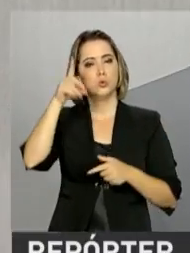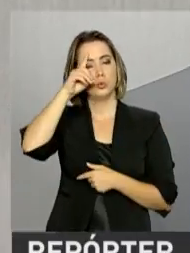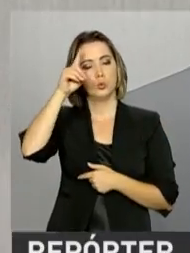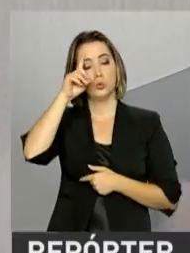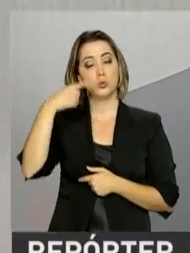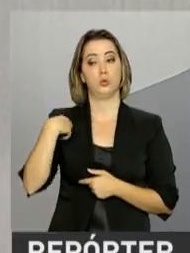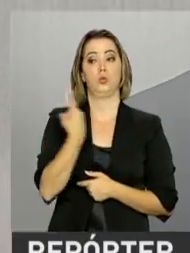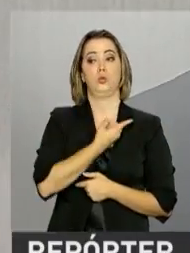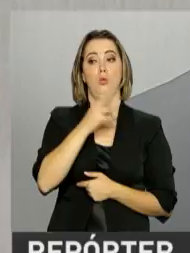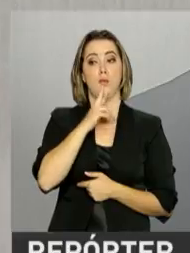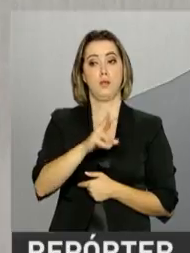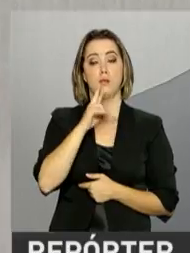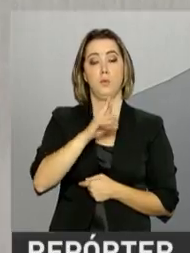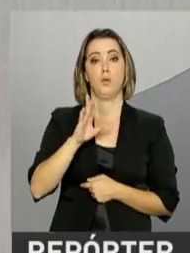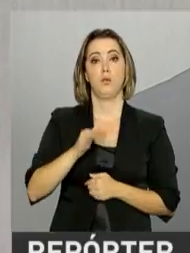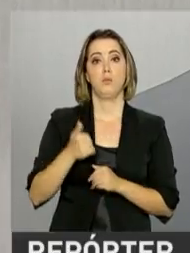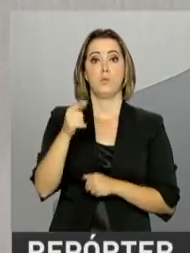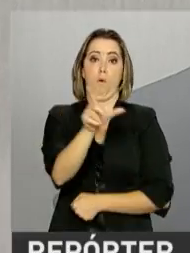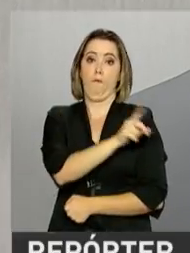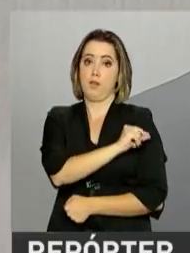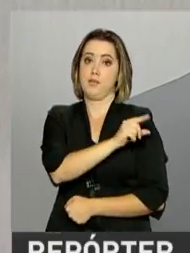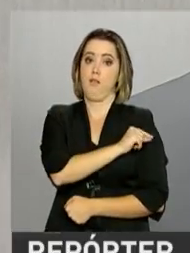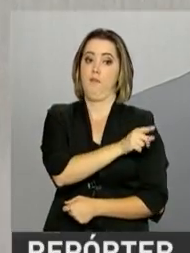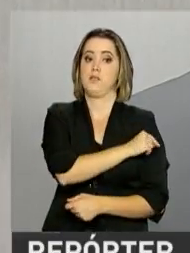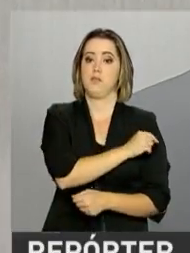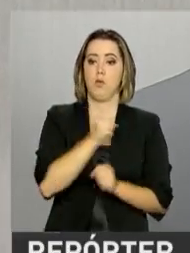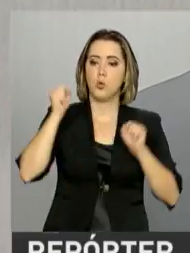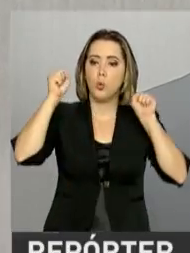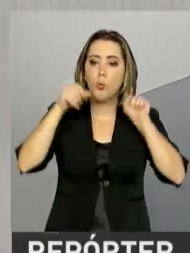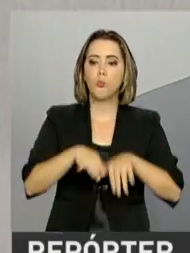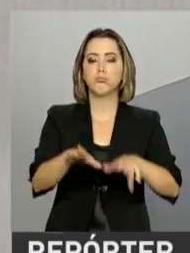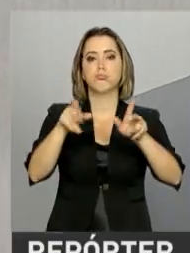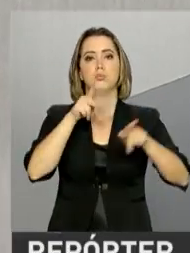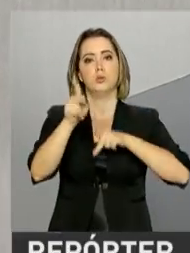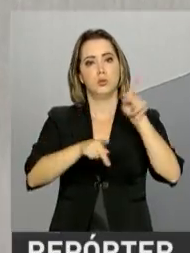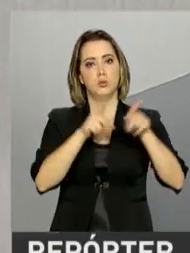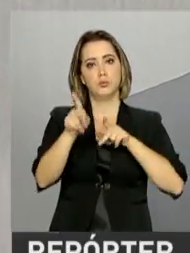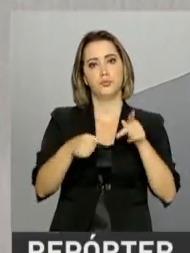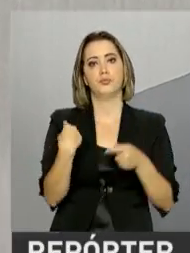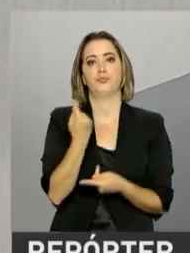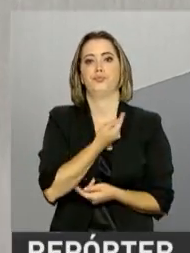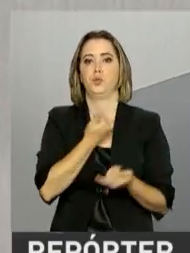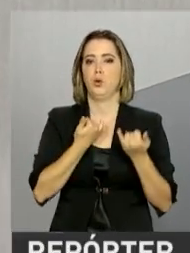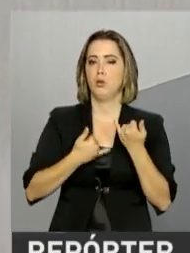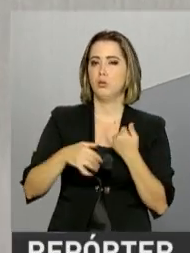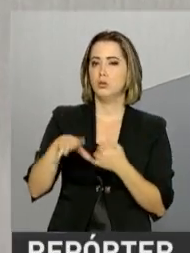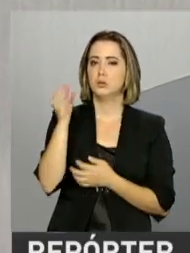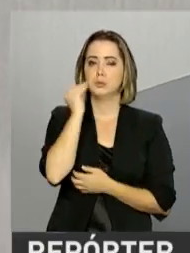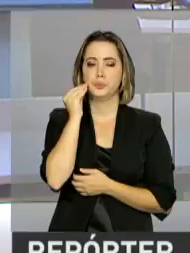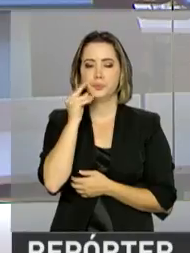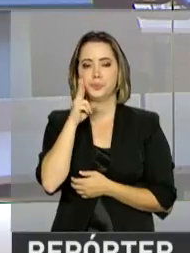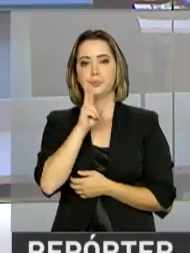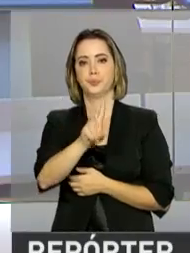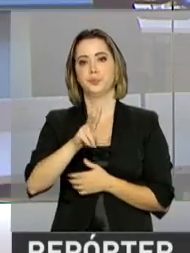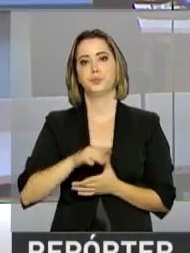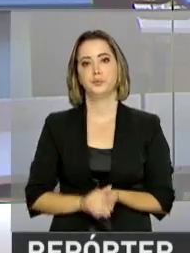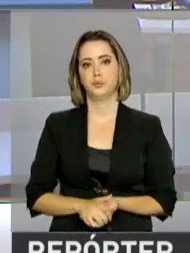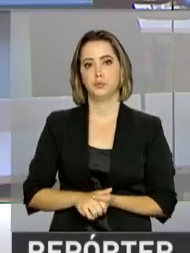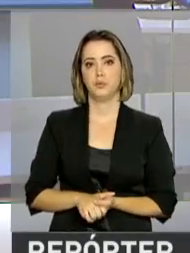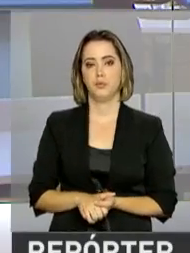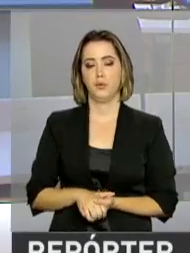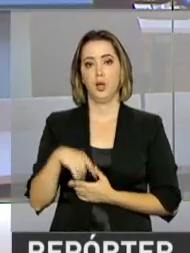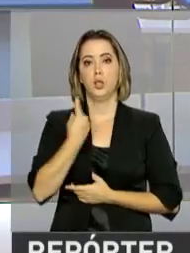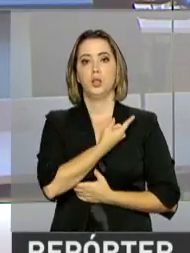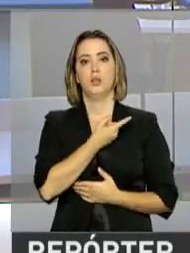com mais cobertura vacinal em função dos resultados laboratoriais que recebemos de confirmação de febre amarela.